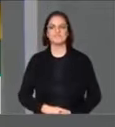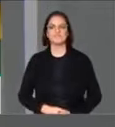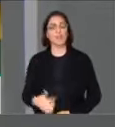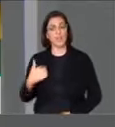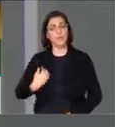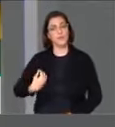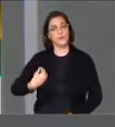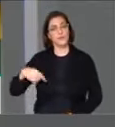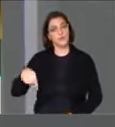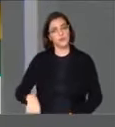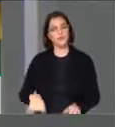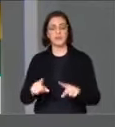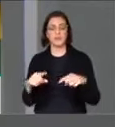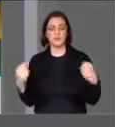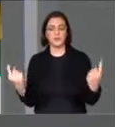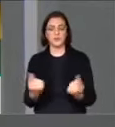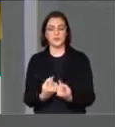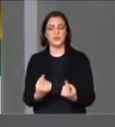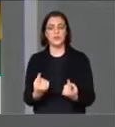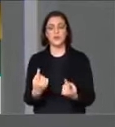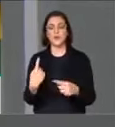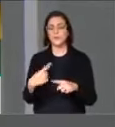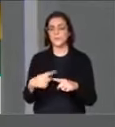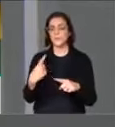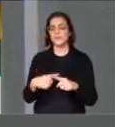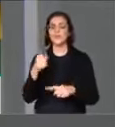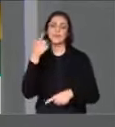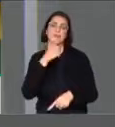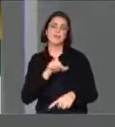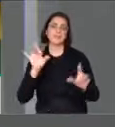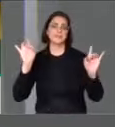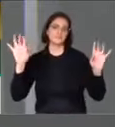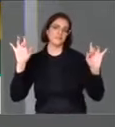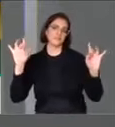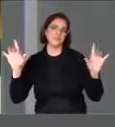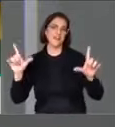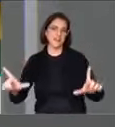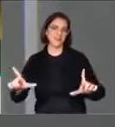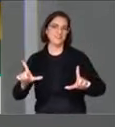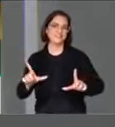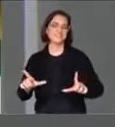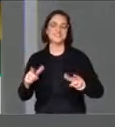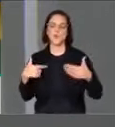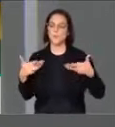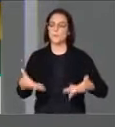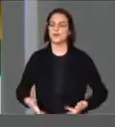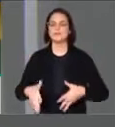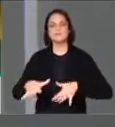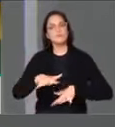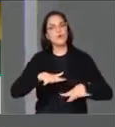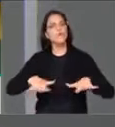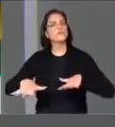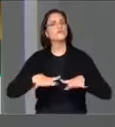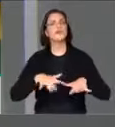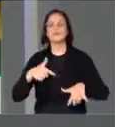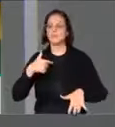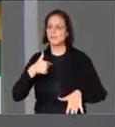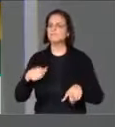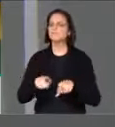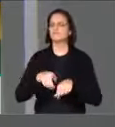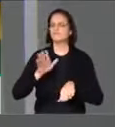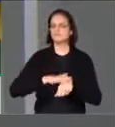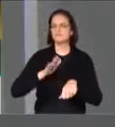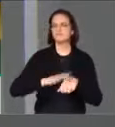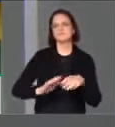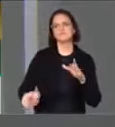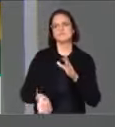reunião, nesse movimento, por ser homenageada e por fazer parte do movimento e ser uma das fundadoras